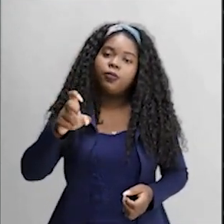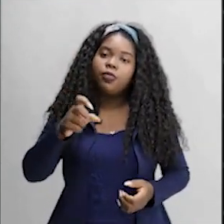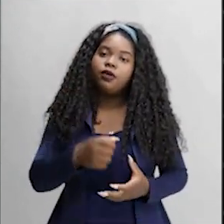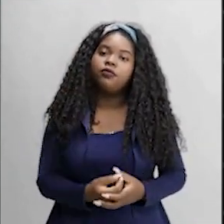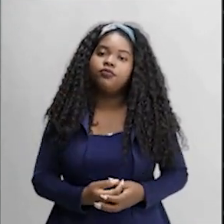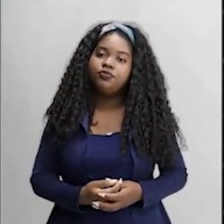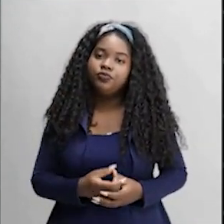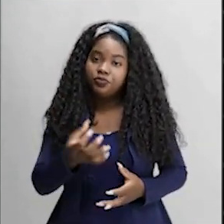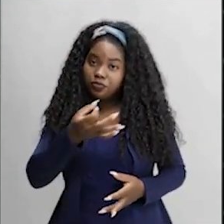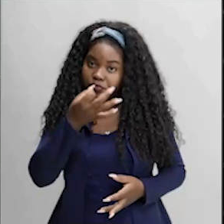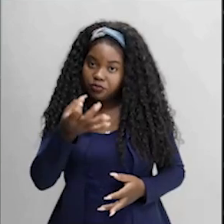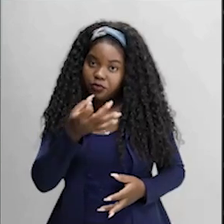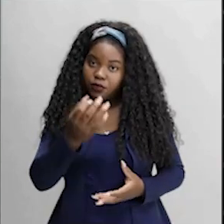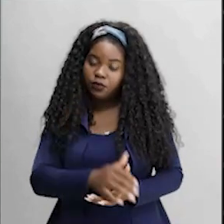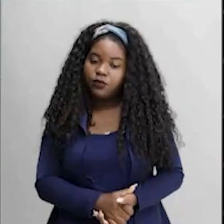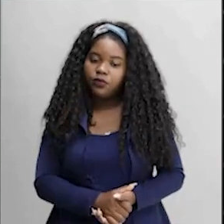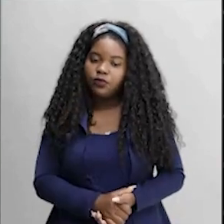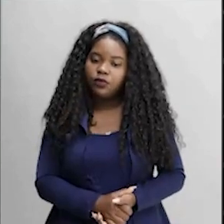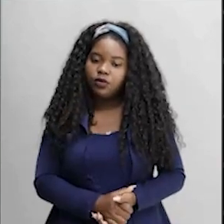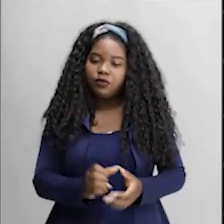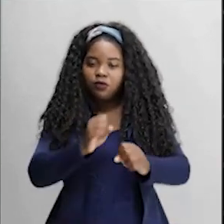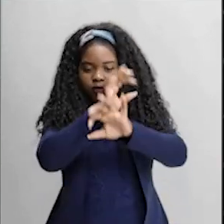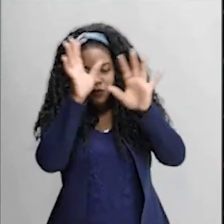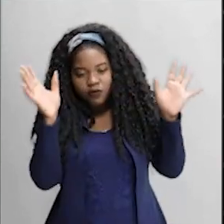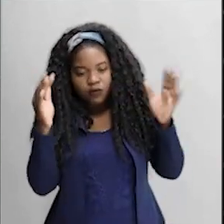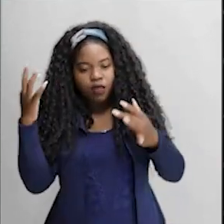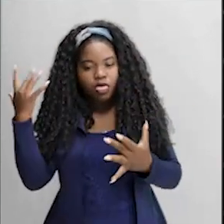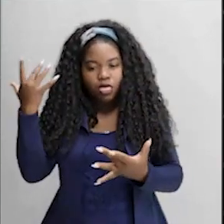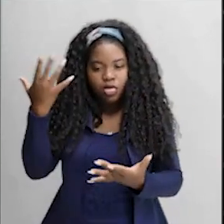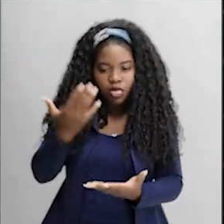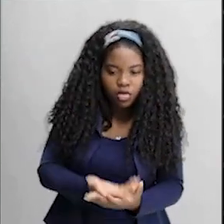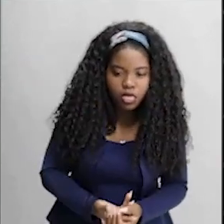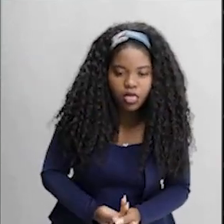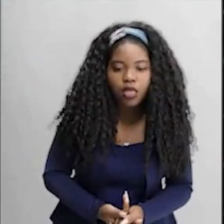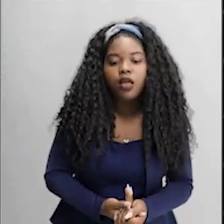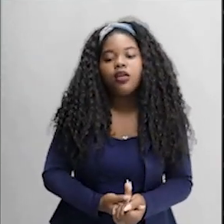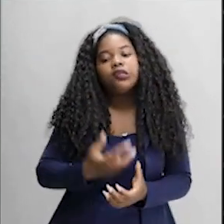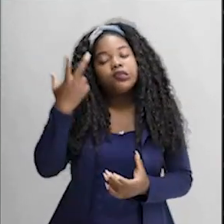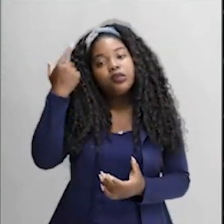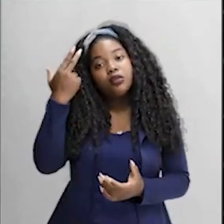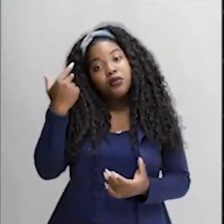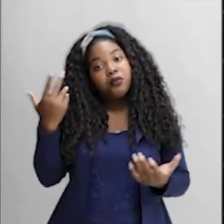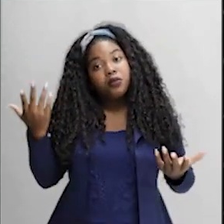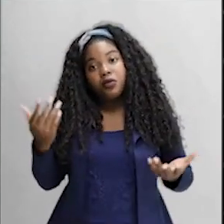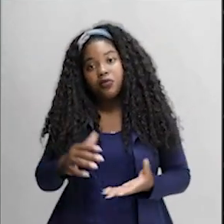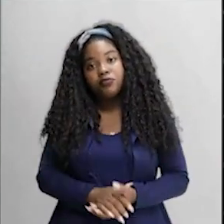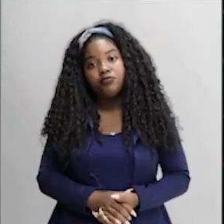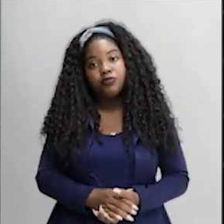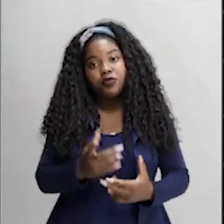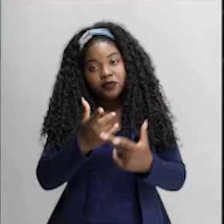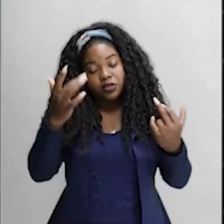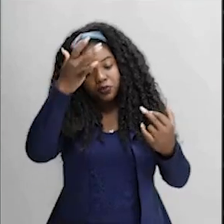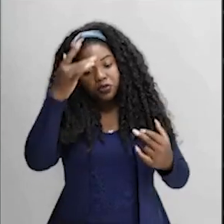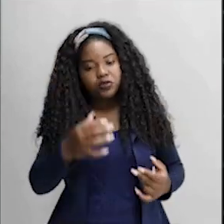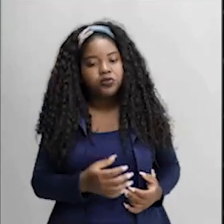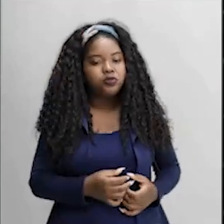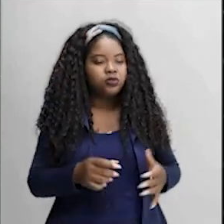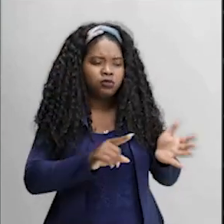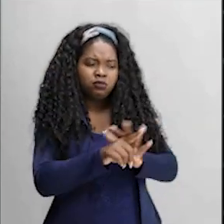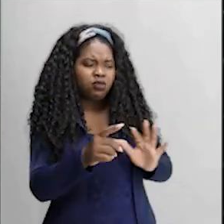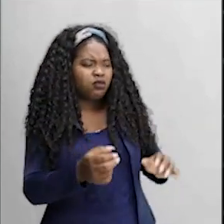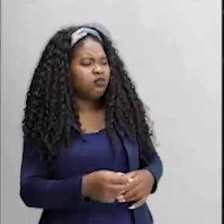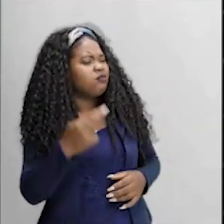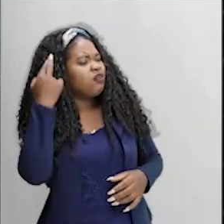isso foi ficando tão claro com o tempo que entrou na normalidade, se cristalizou e muitos nem questionam mais.